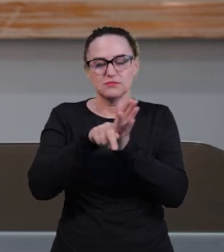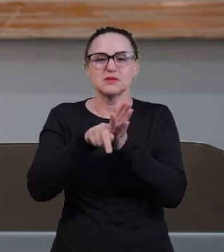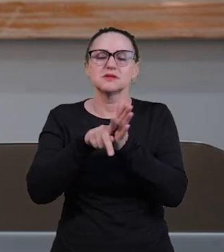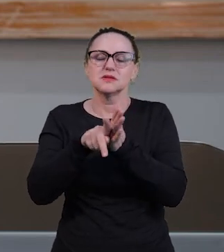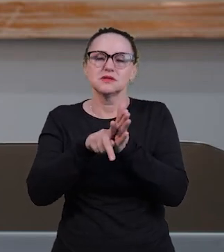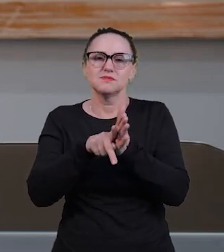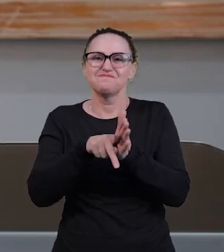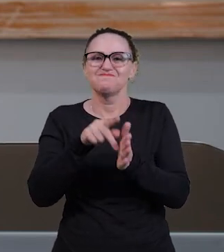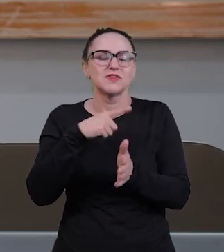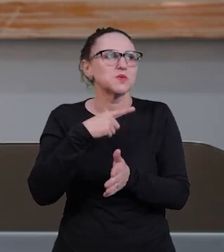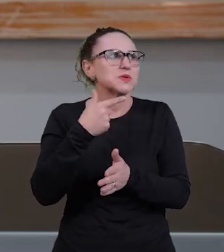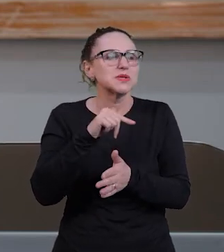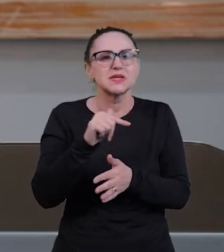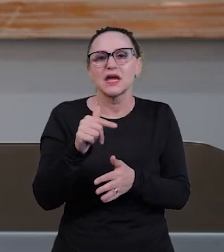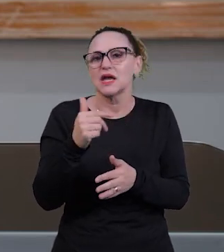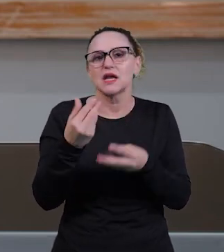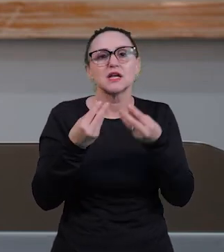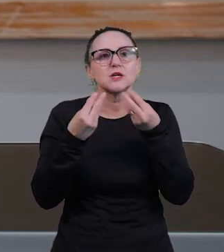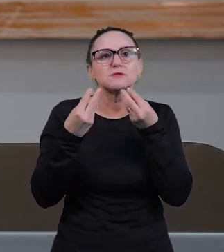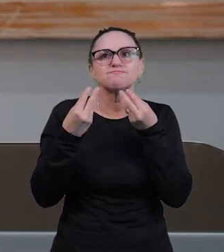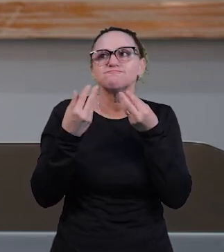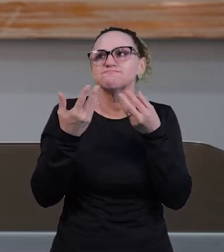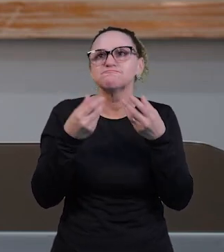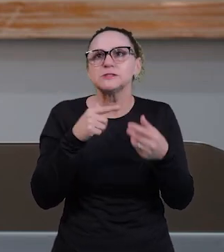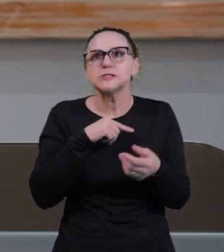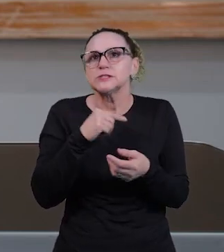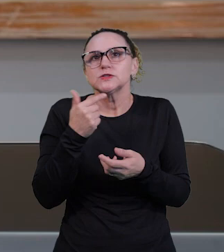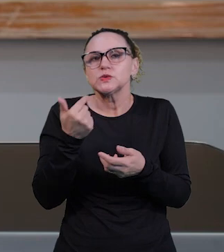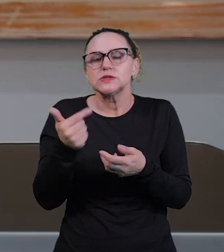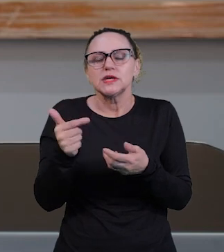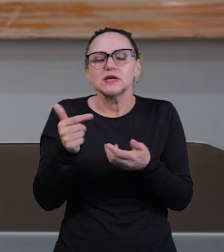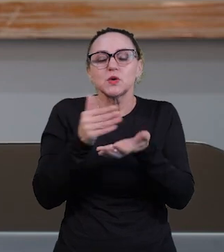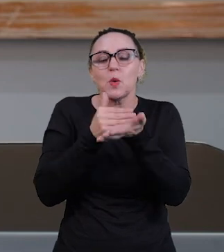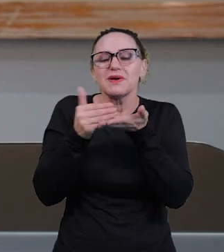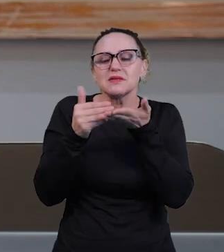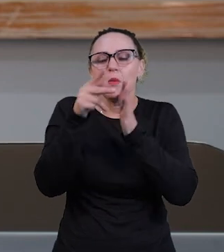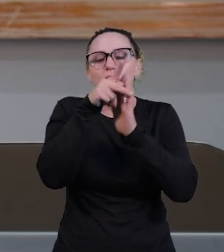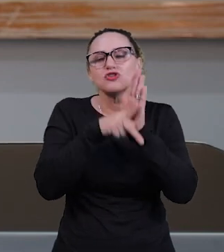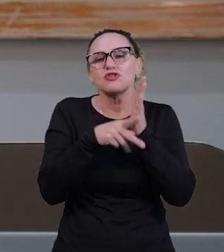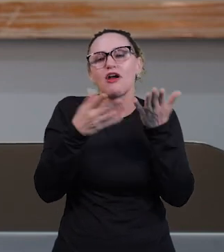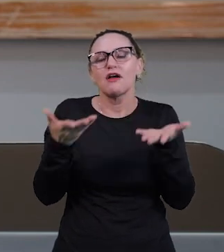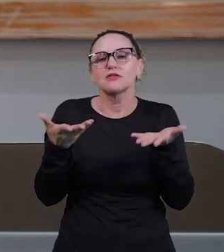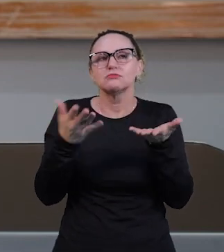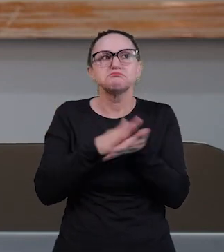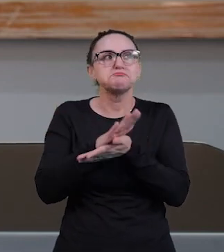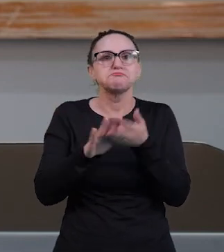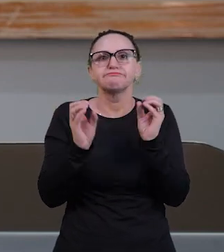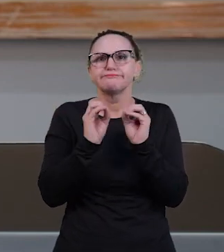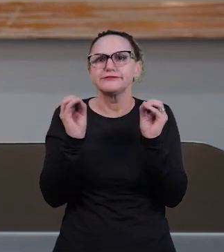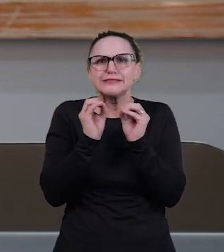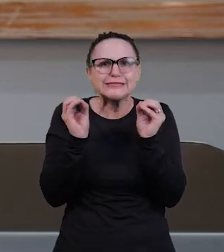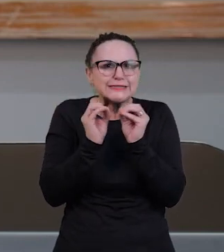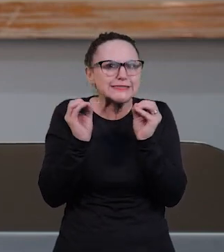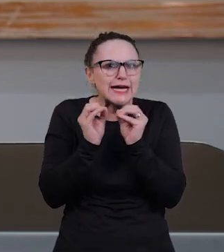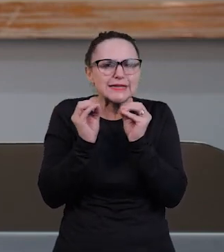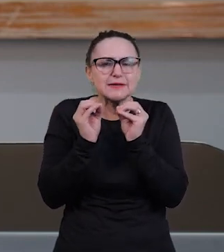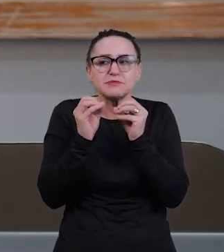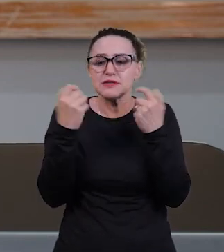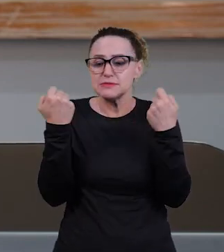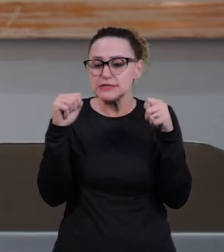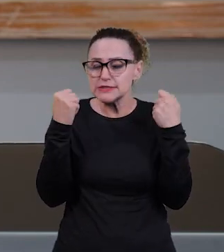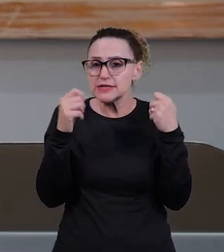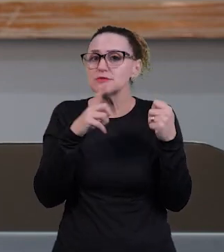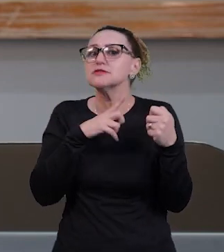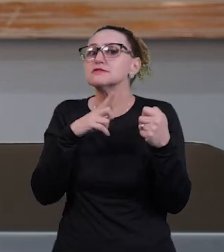não temos como simplesmente começar um projeto de pesquisa do nada. Nós temos que, de alguma